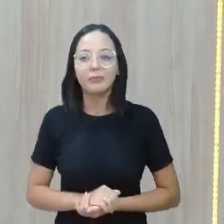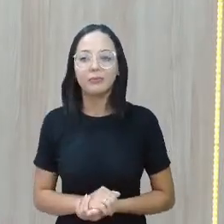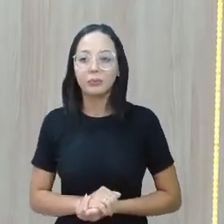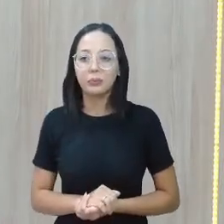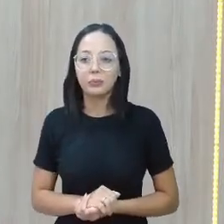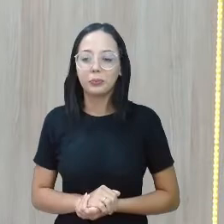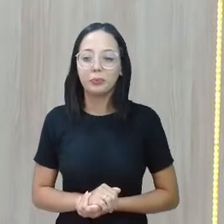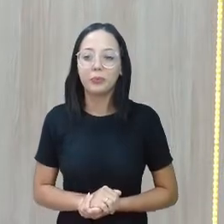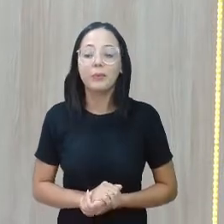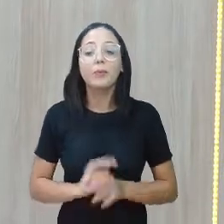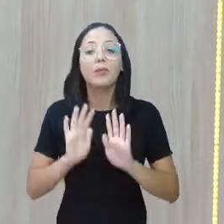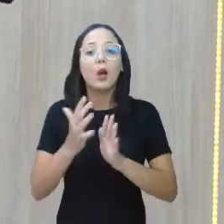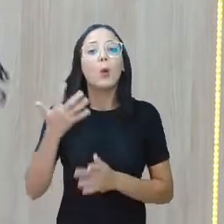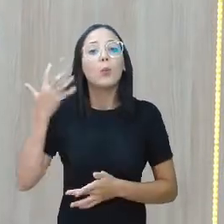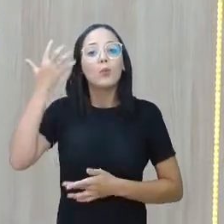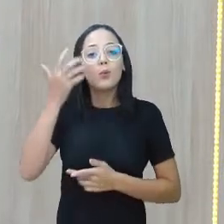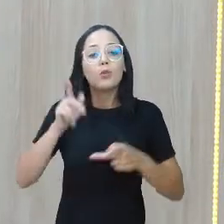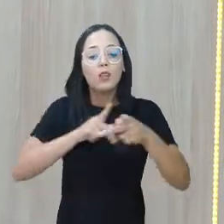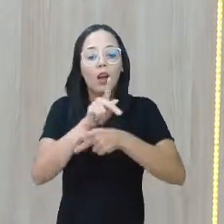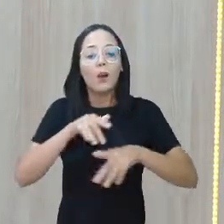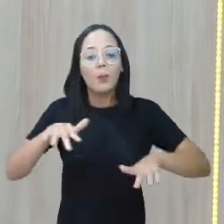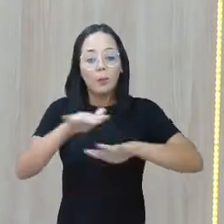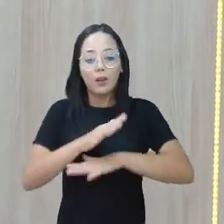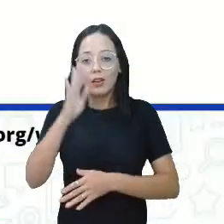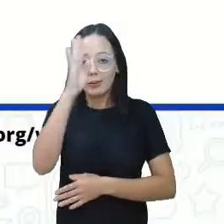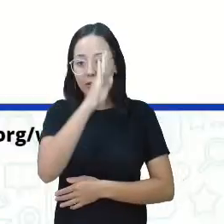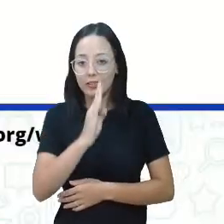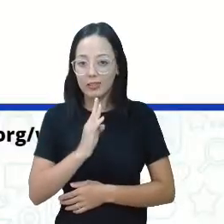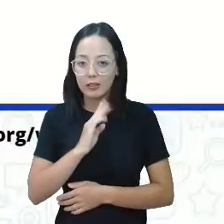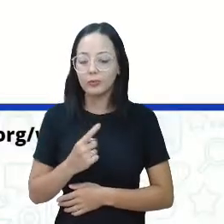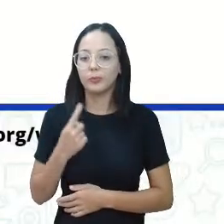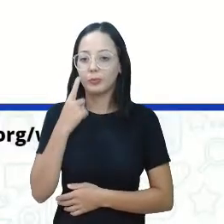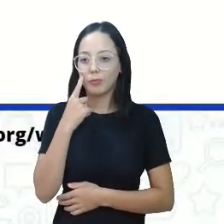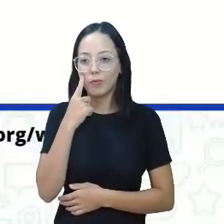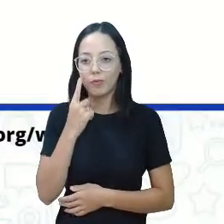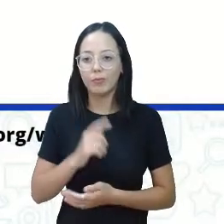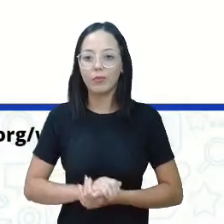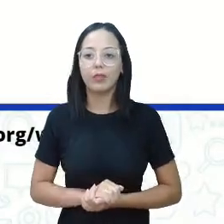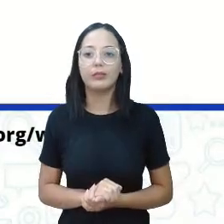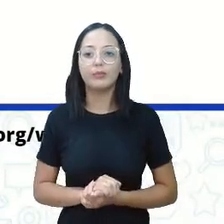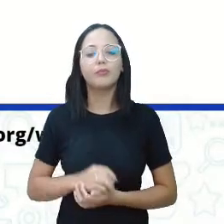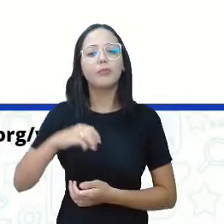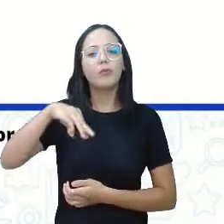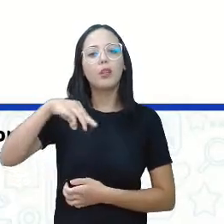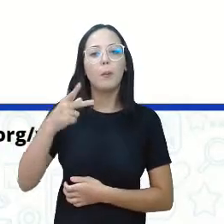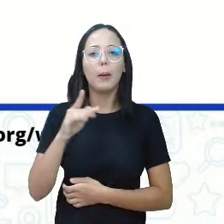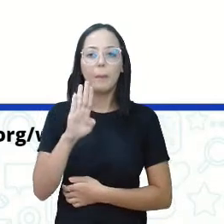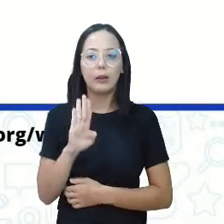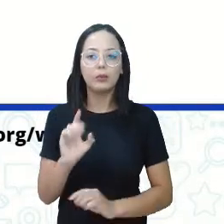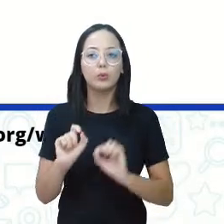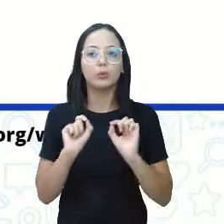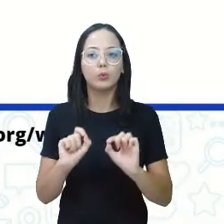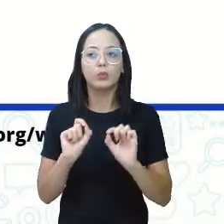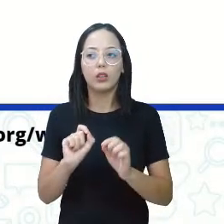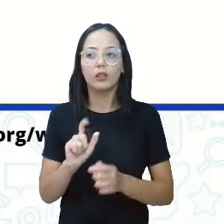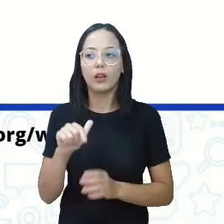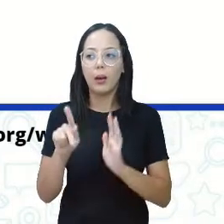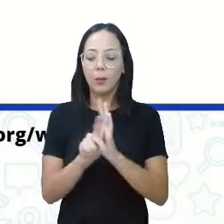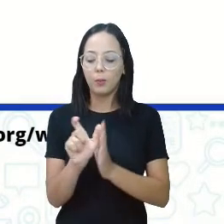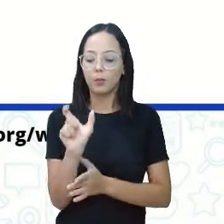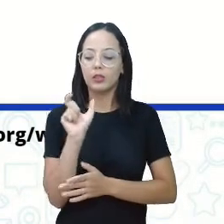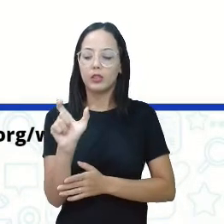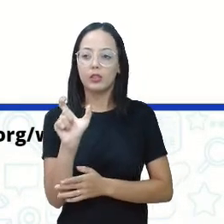Bom, música popular brasileira. Veja, a MPB é uma